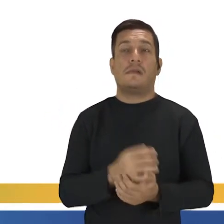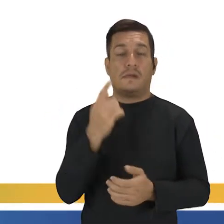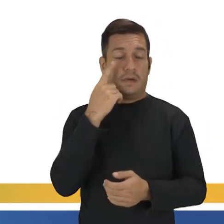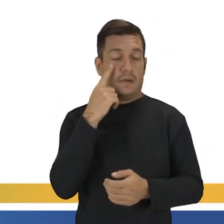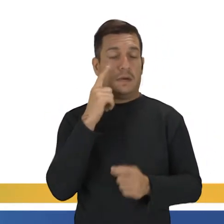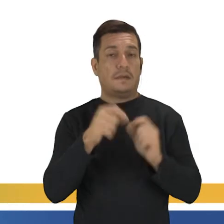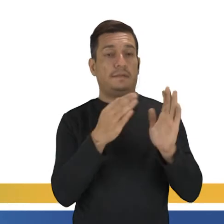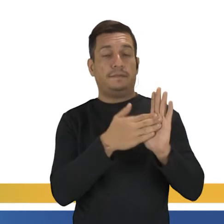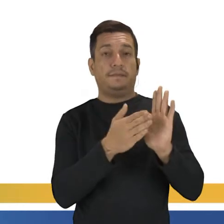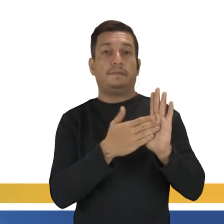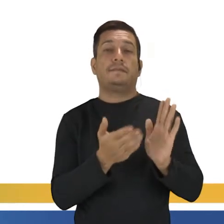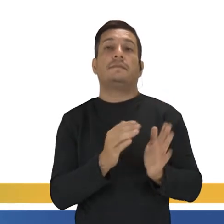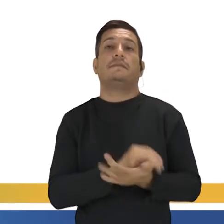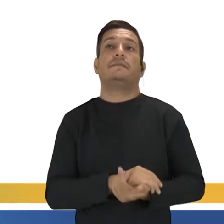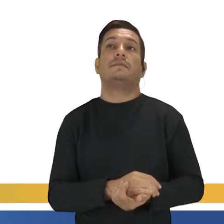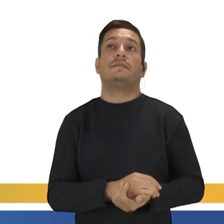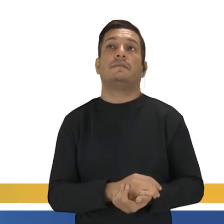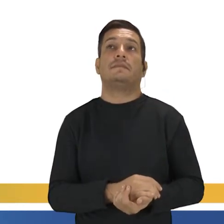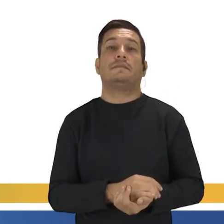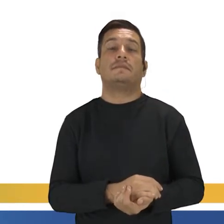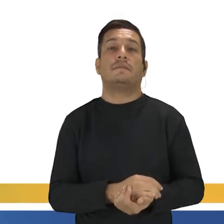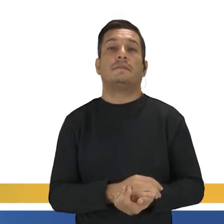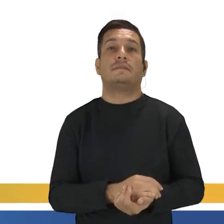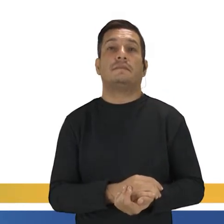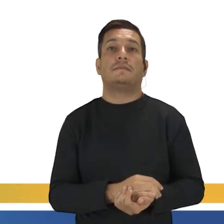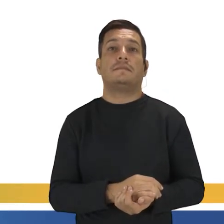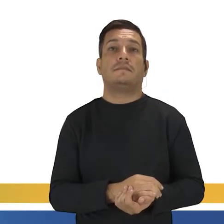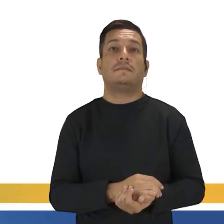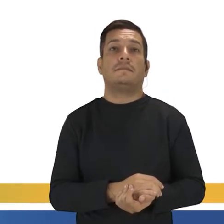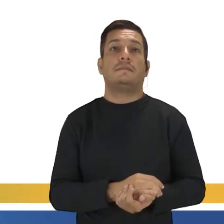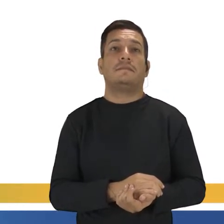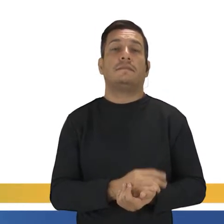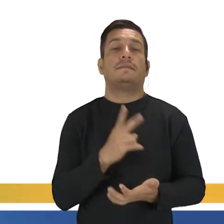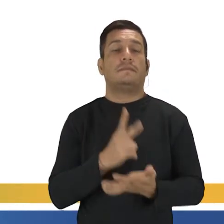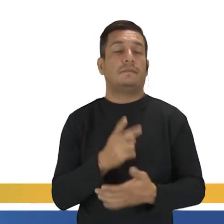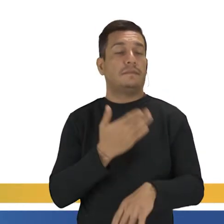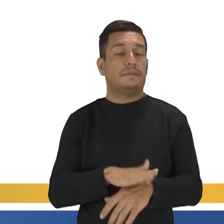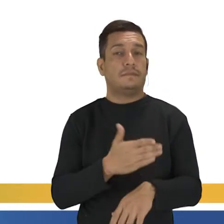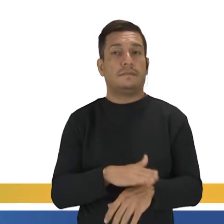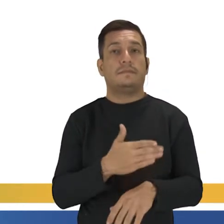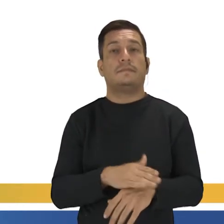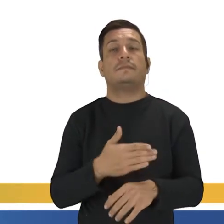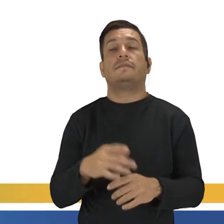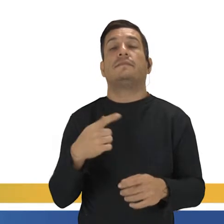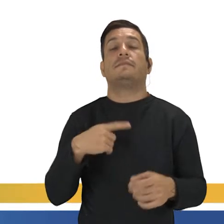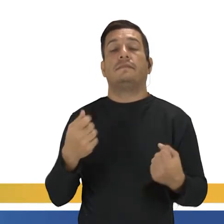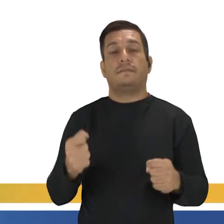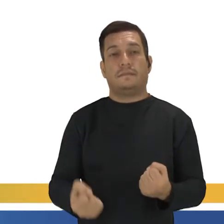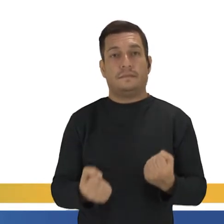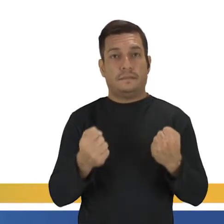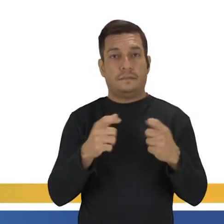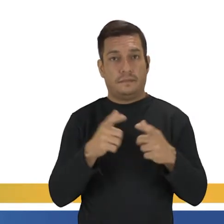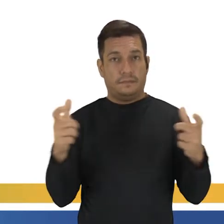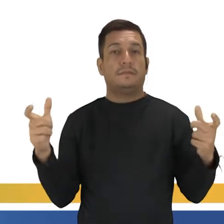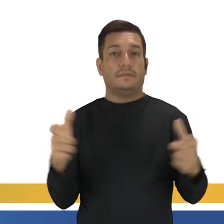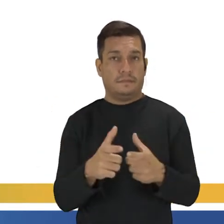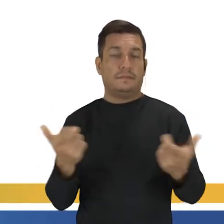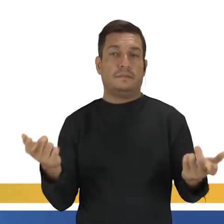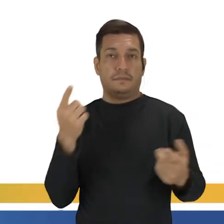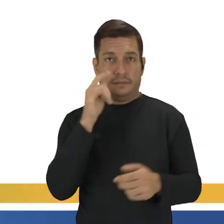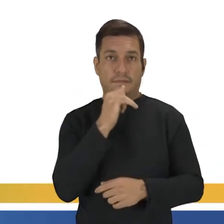tá? Isso é o que dizem os livros na atualidade. Tá? Existem outras formas de interpretar